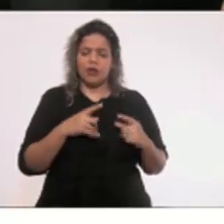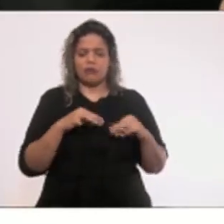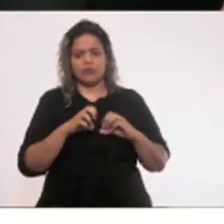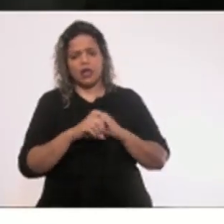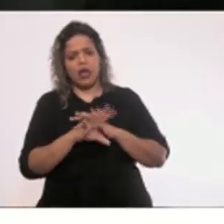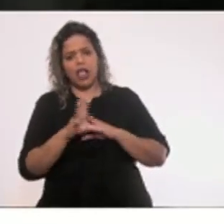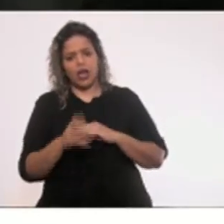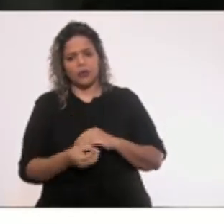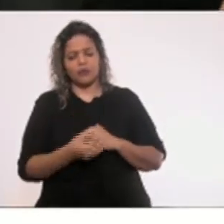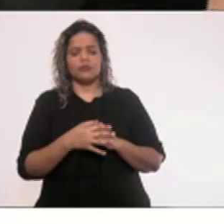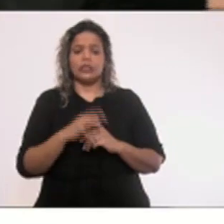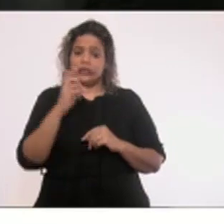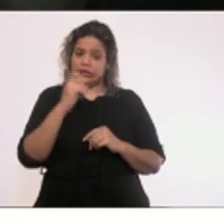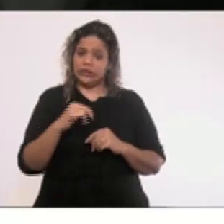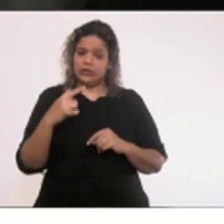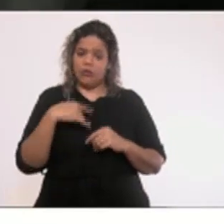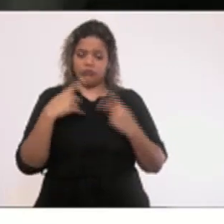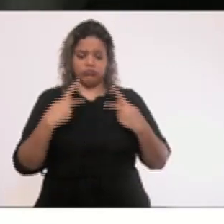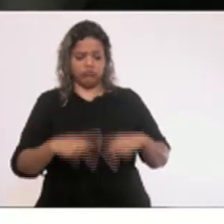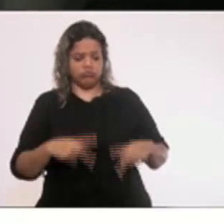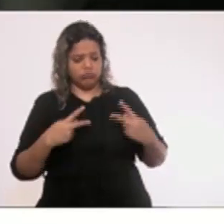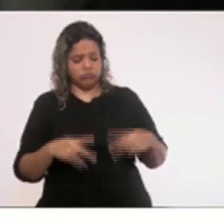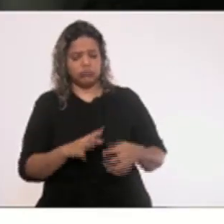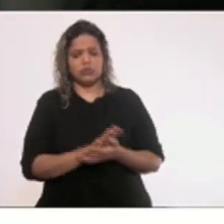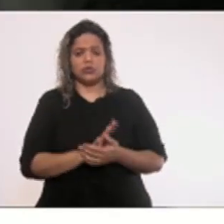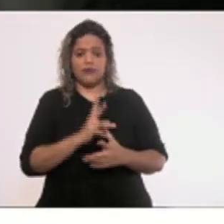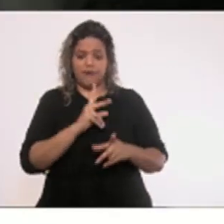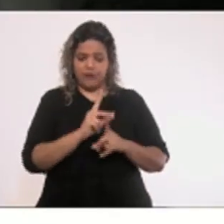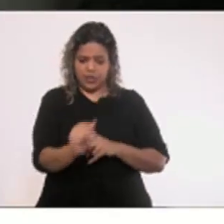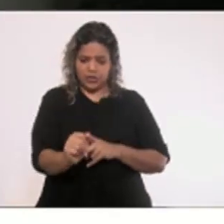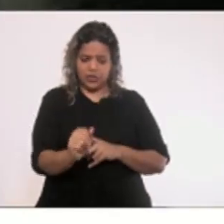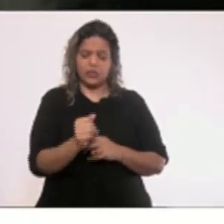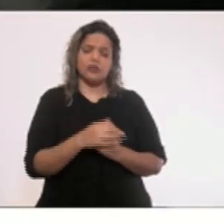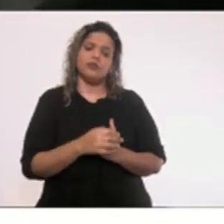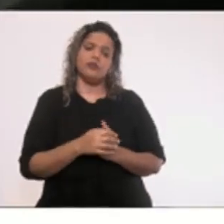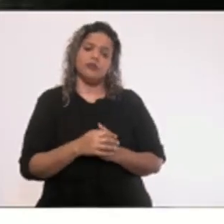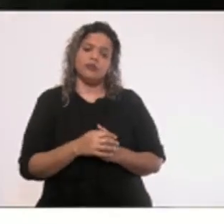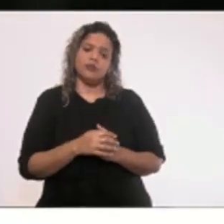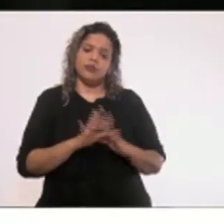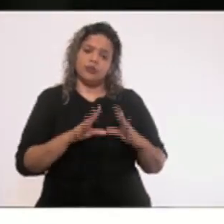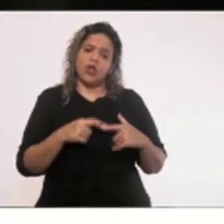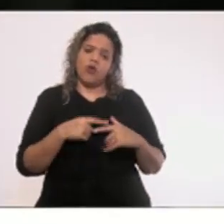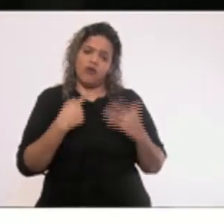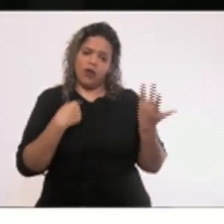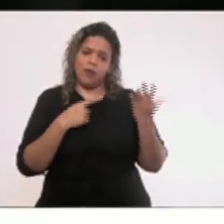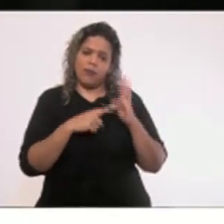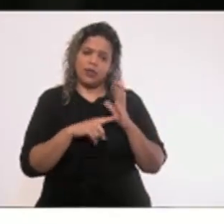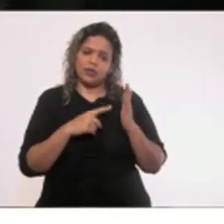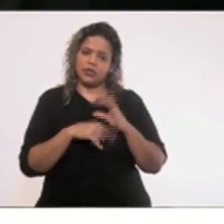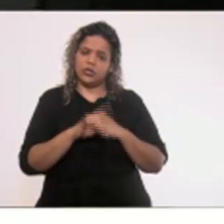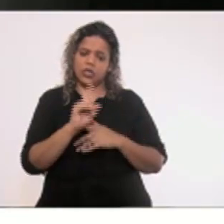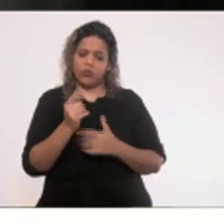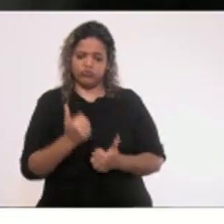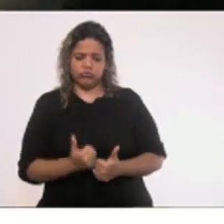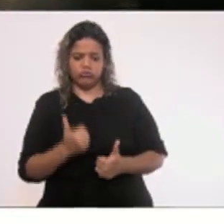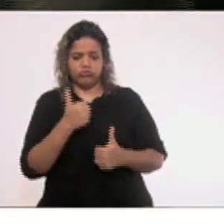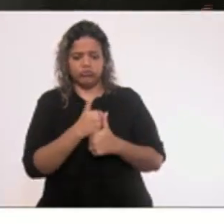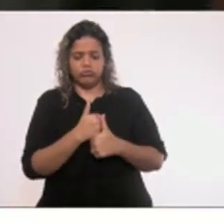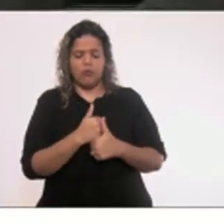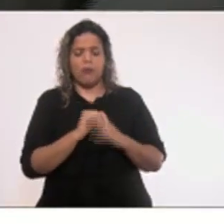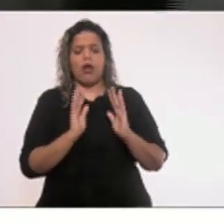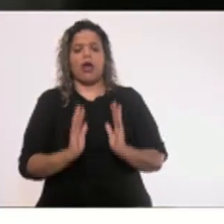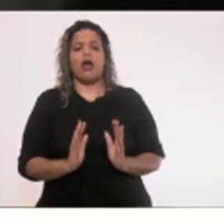evidente, se o meu parecer for vencedor, eu apresentarei não um substitutivo,